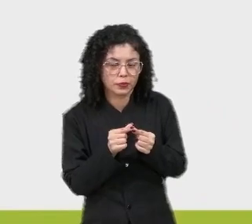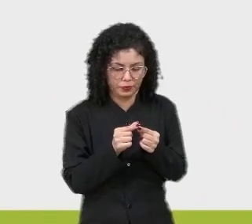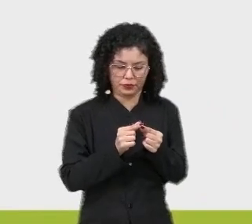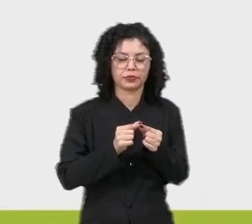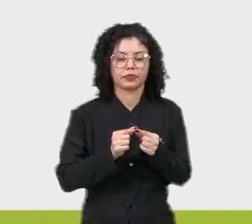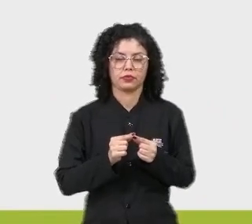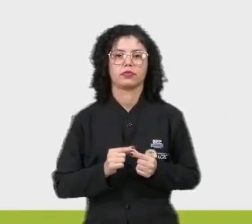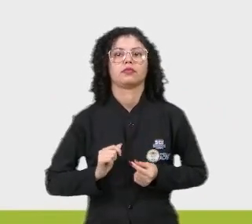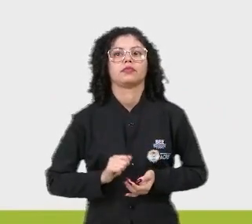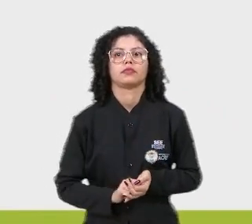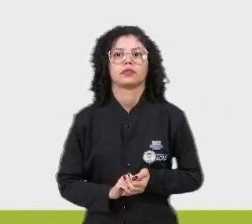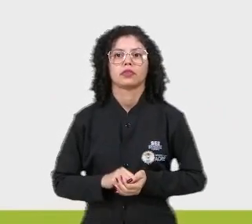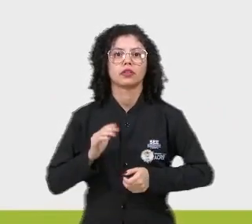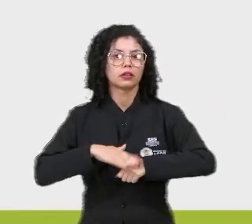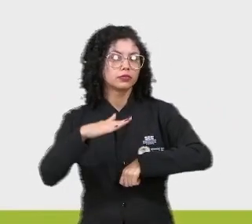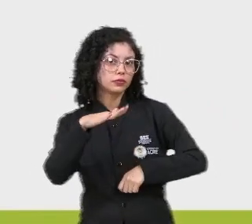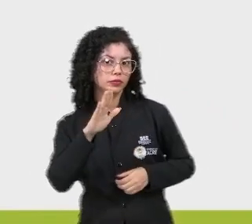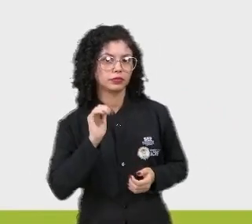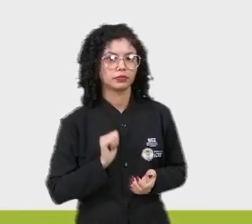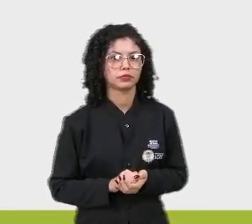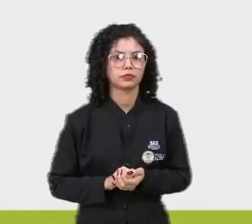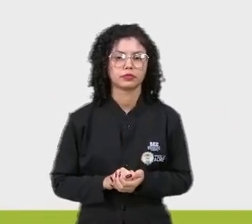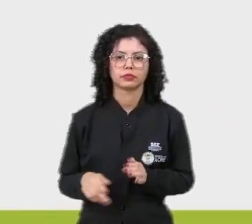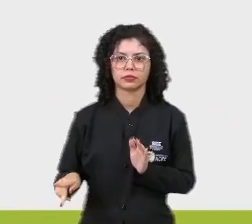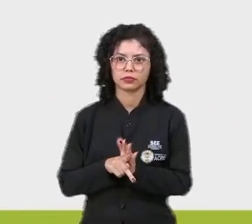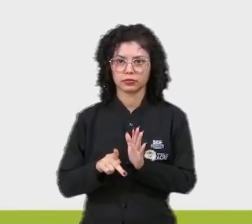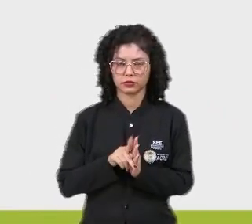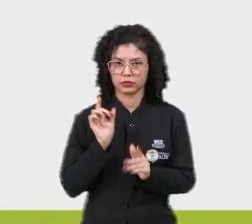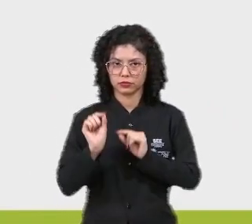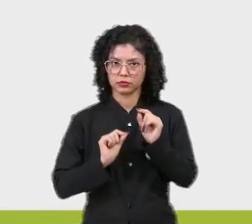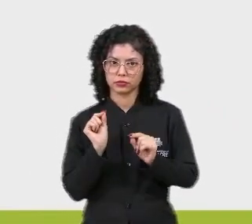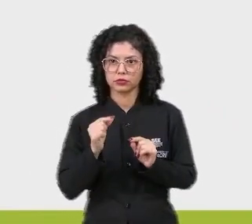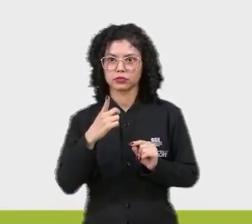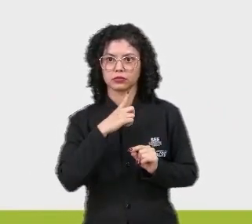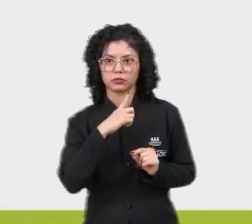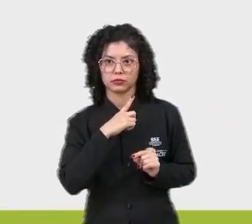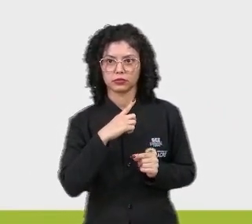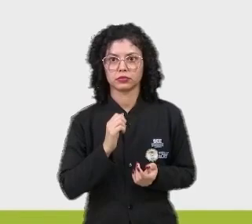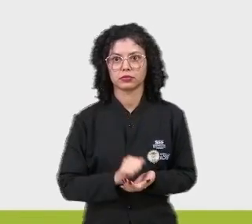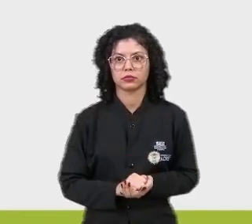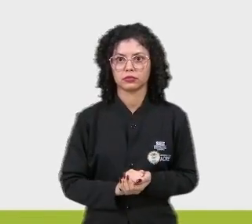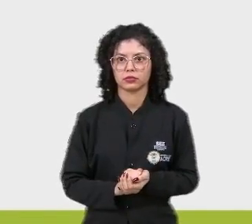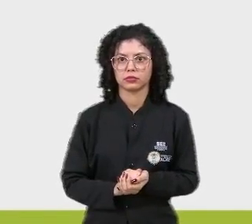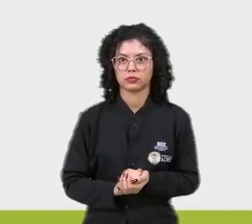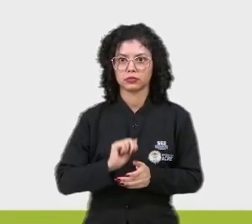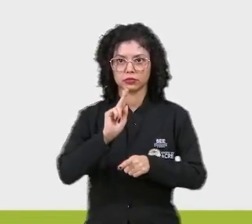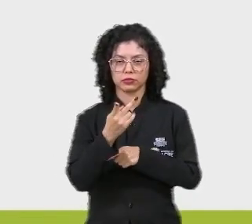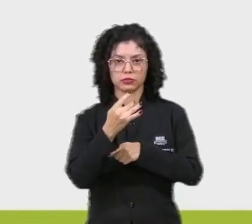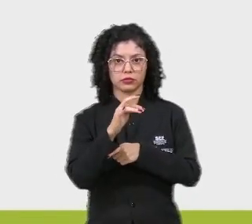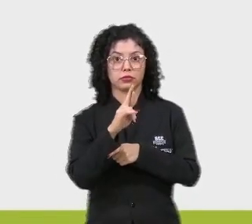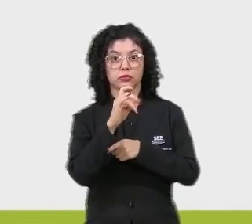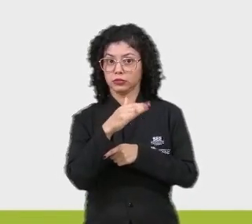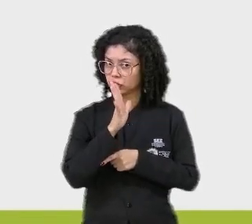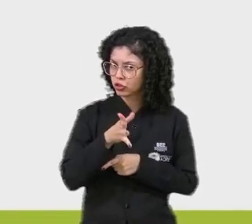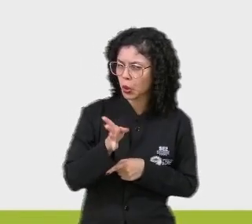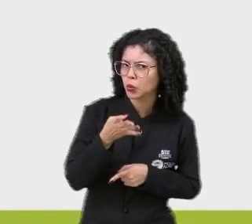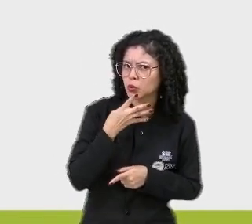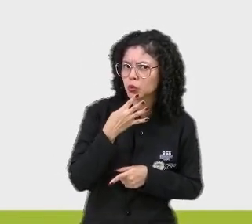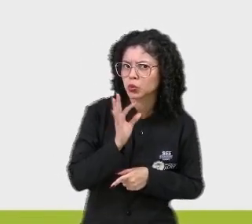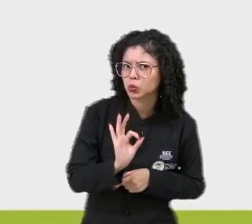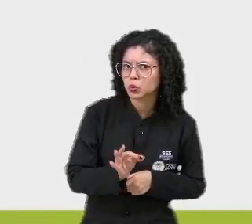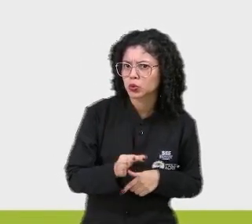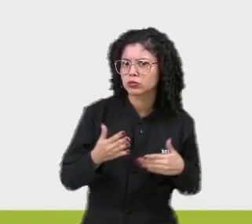menor né mais é centrado né então eu tenho a hipertensão já ouviram Com